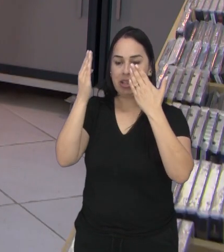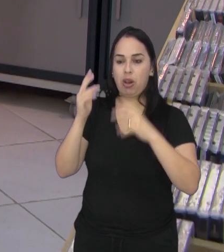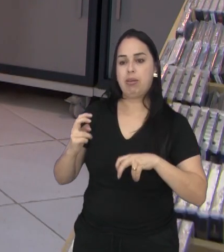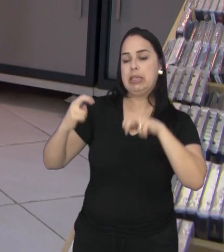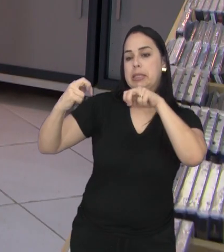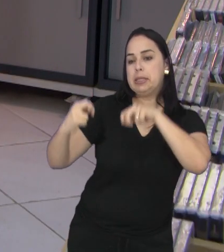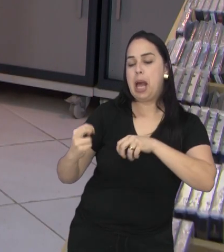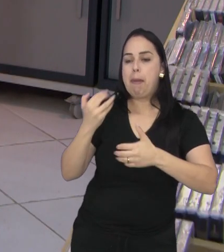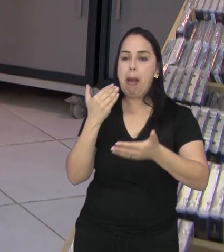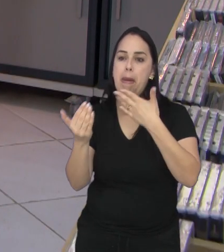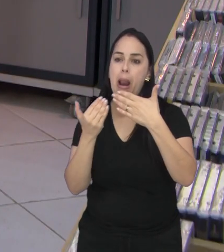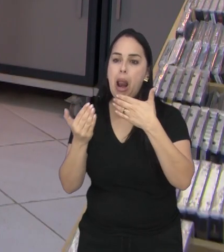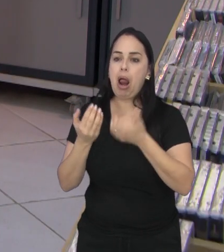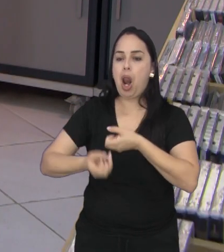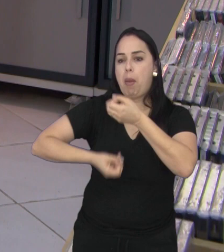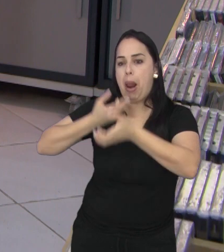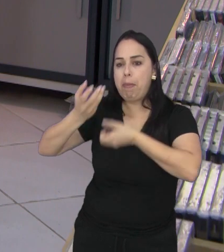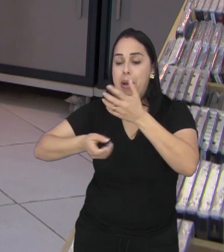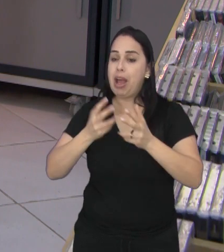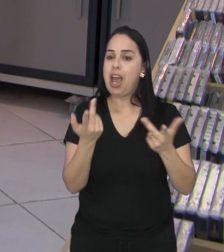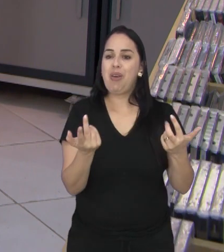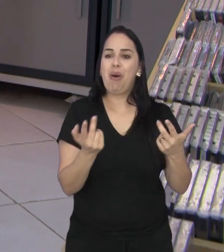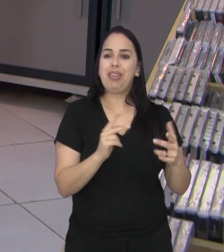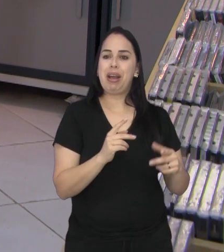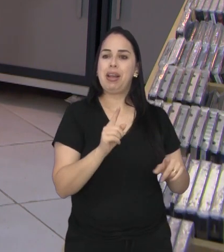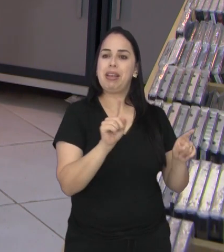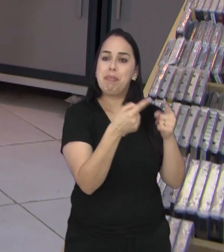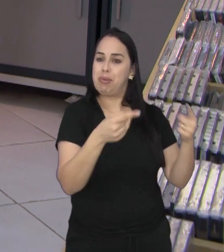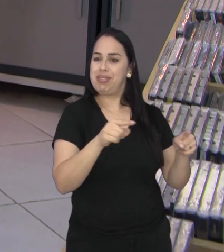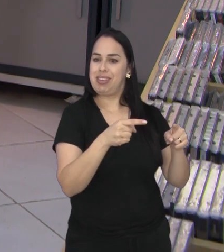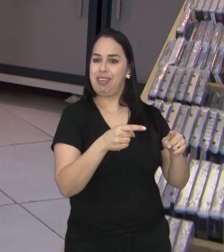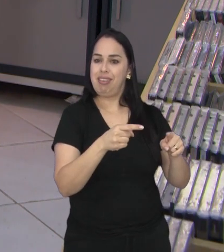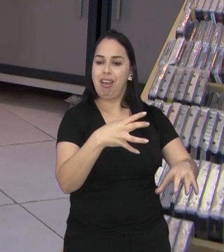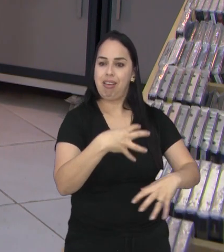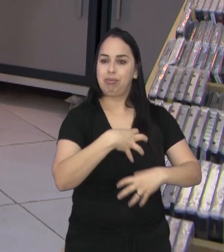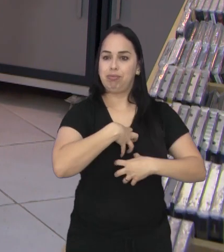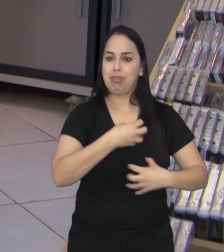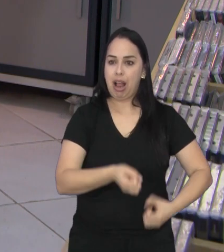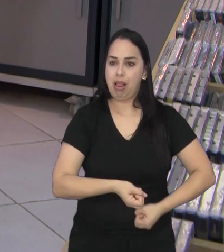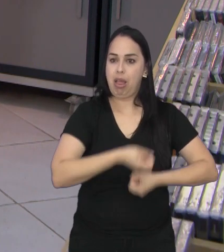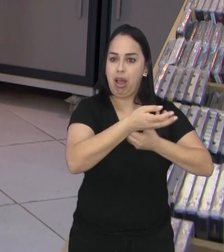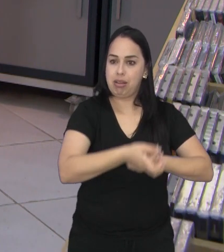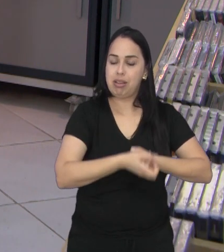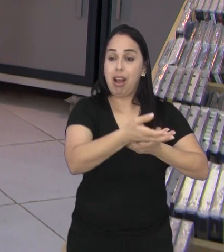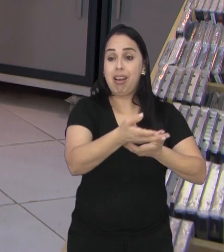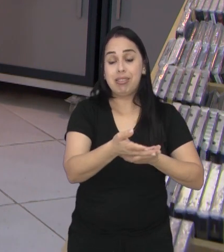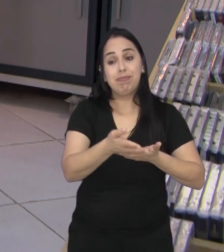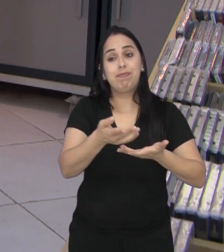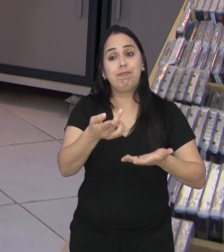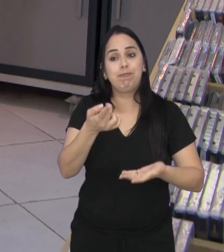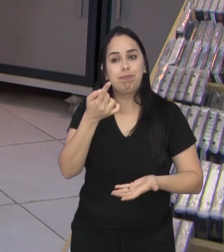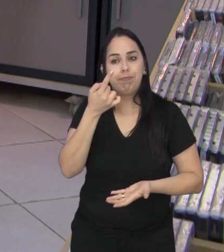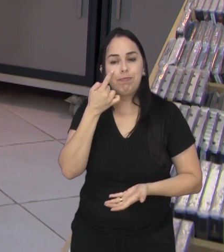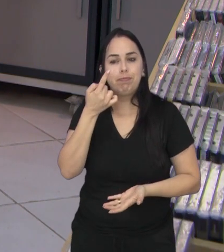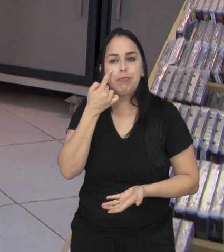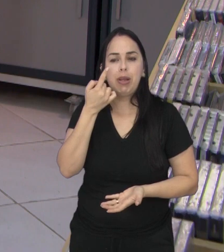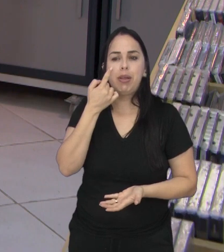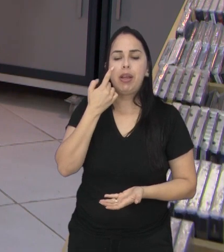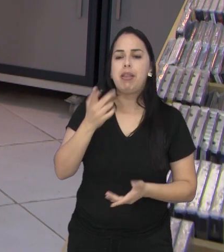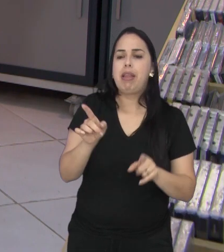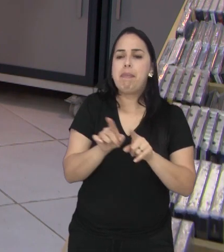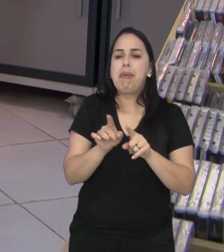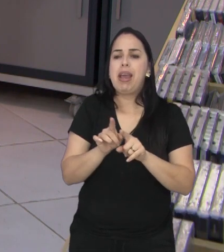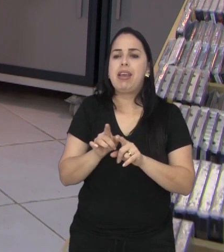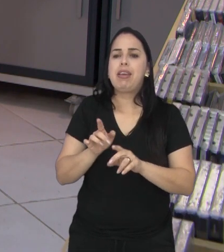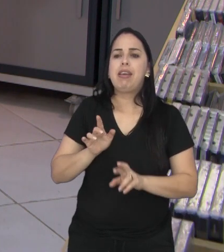externa. E através da música eu tenho essa possibilidade, sabe? De colocar pra fora e ainda, olha que legal, né? Poder ainda